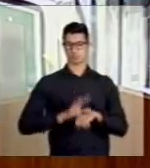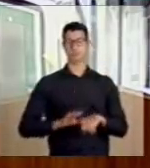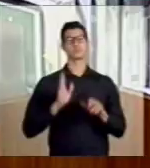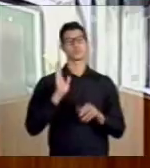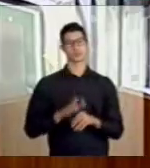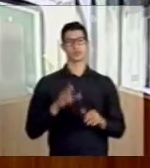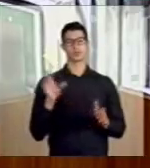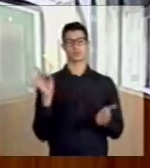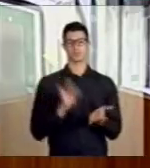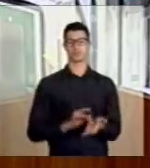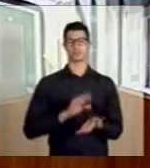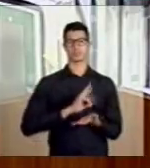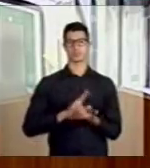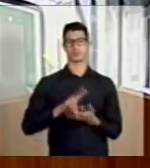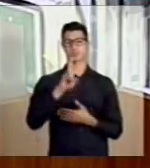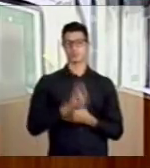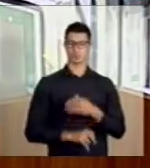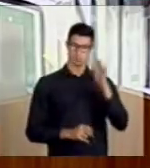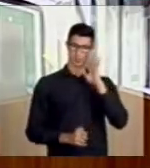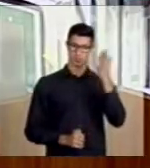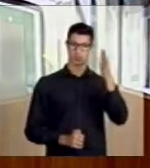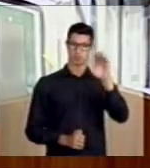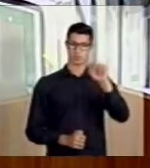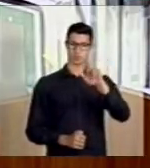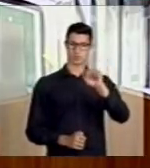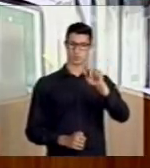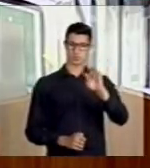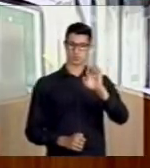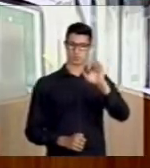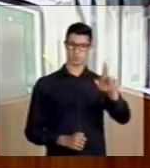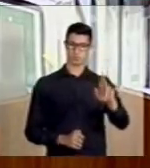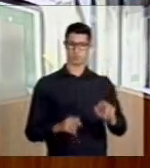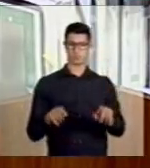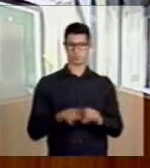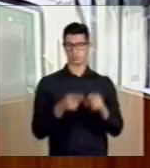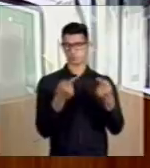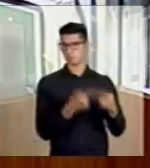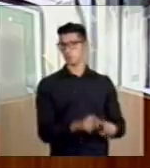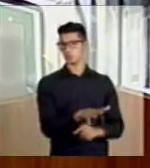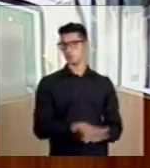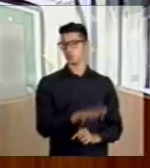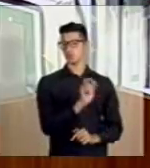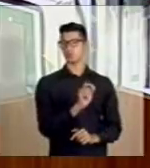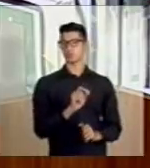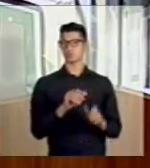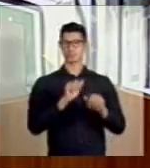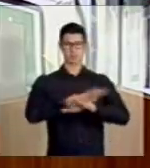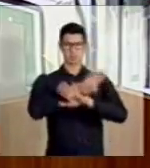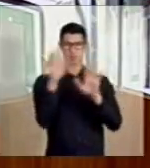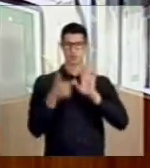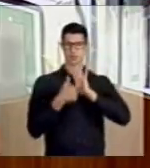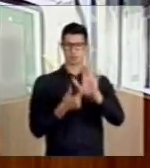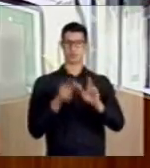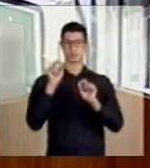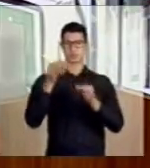vem proferindo, muitas vezes, decisões de caráter nitidamente contramajoritário, em clara demonstração